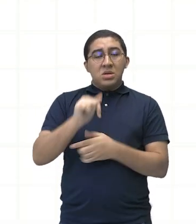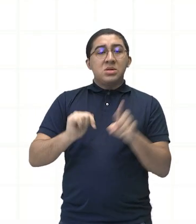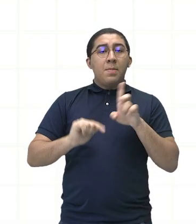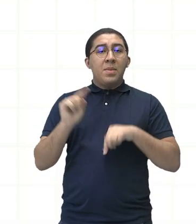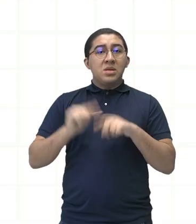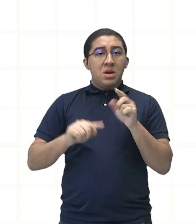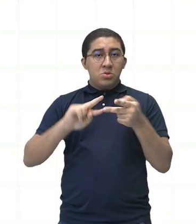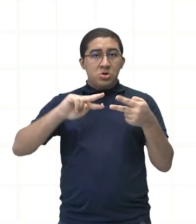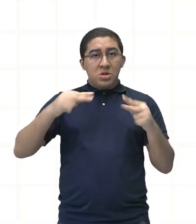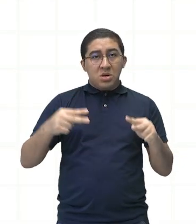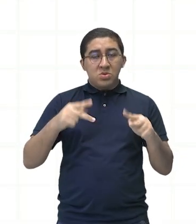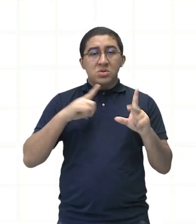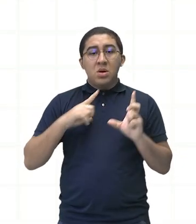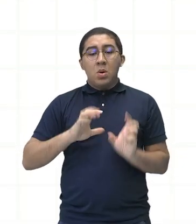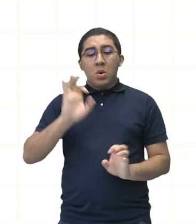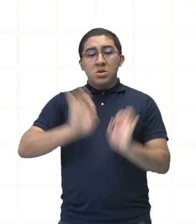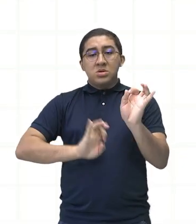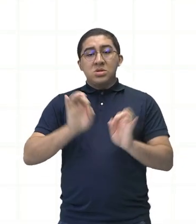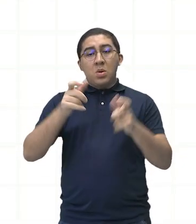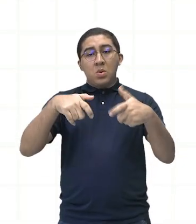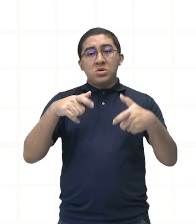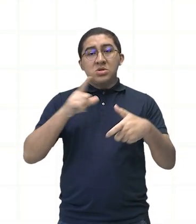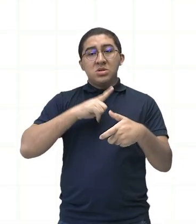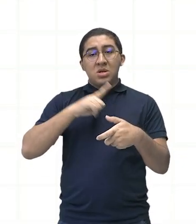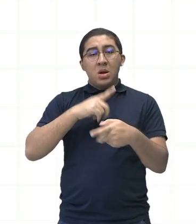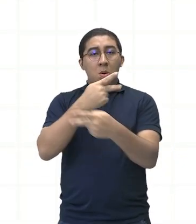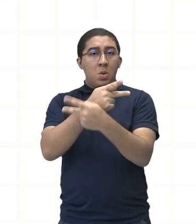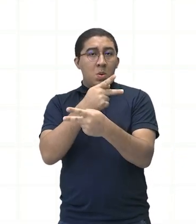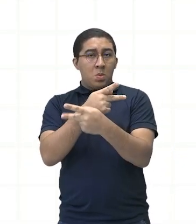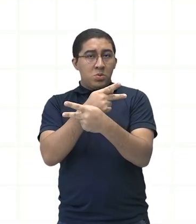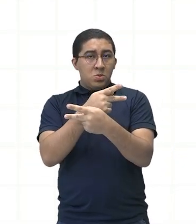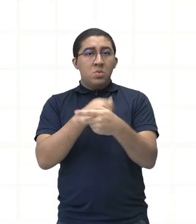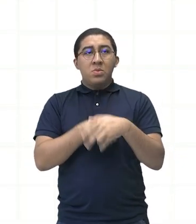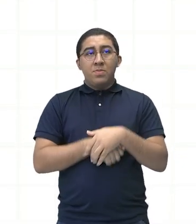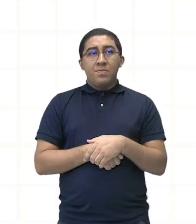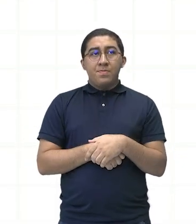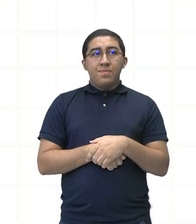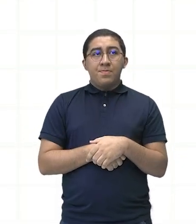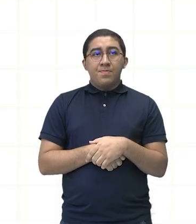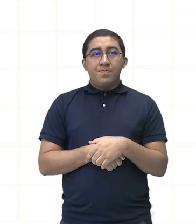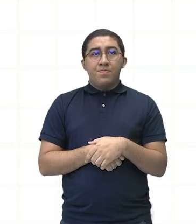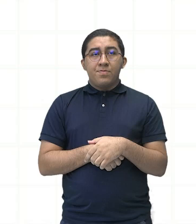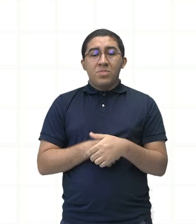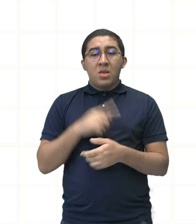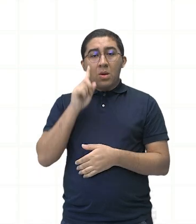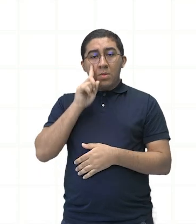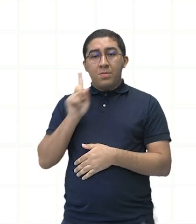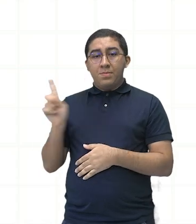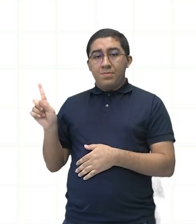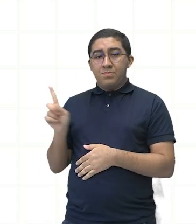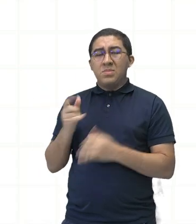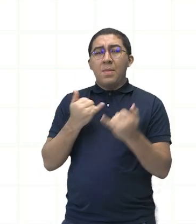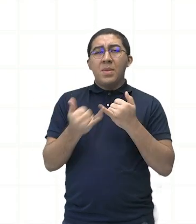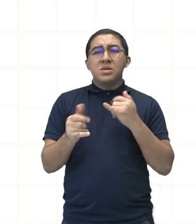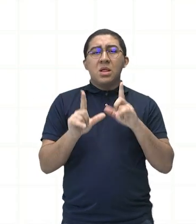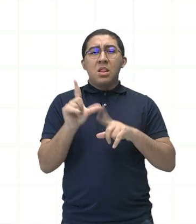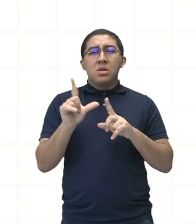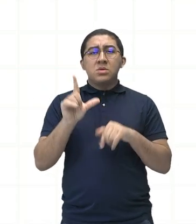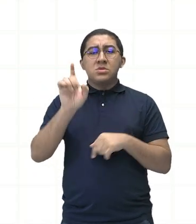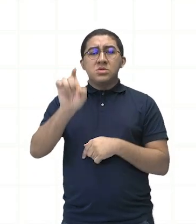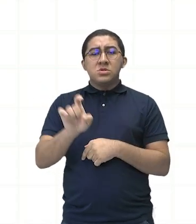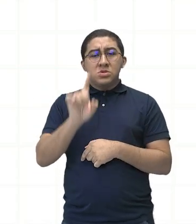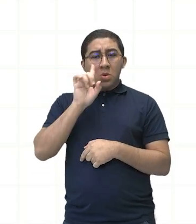material genético ele se organiza na forma de cromossomos, que é essa aparência de X que vocês